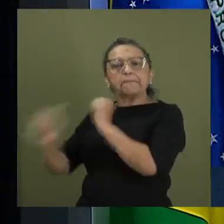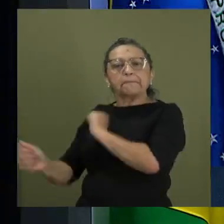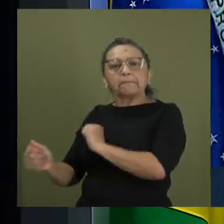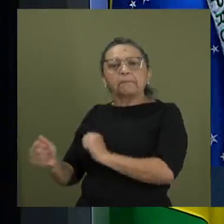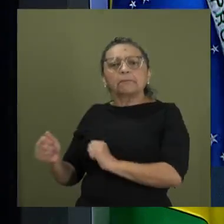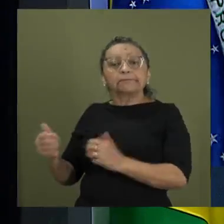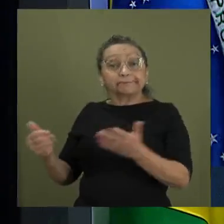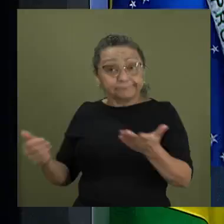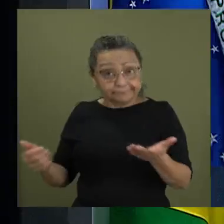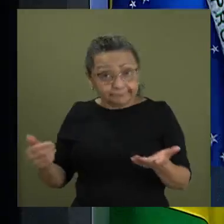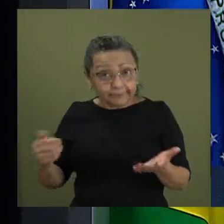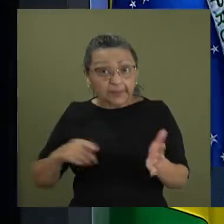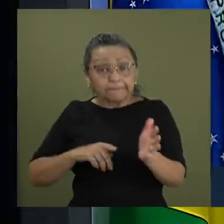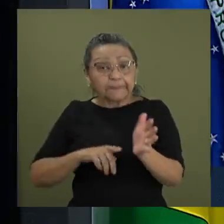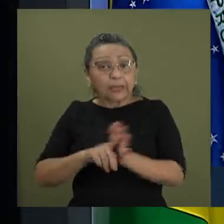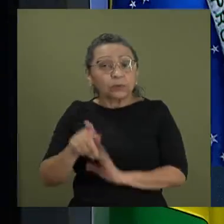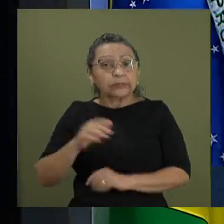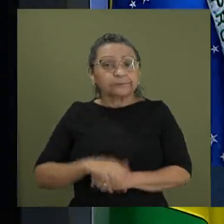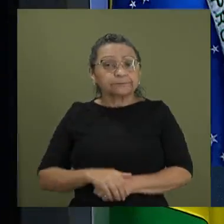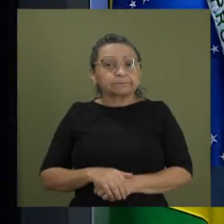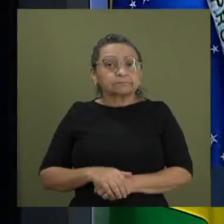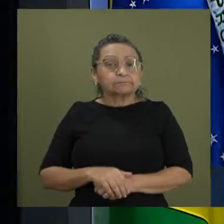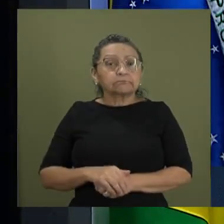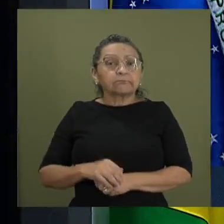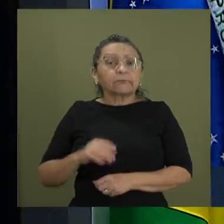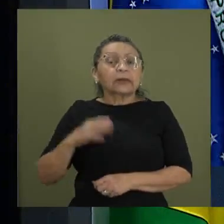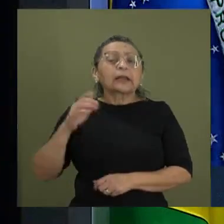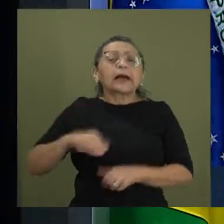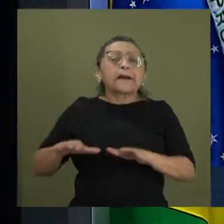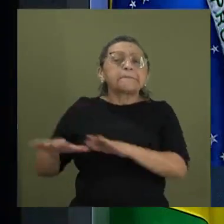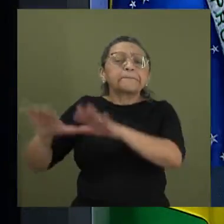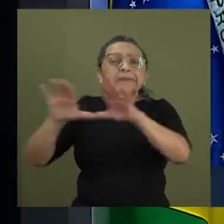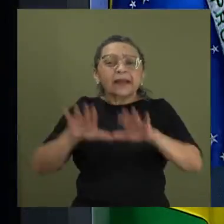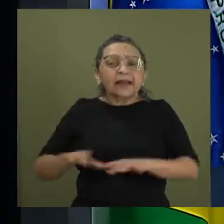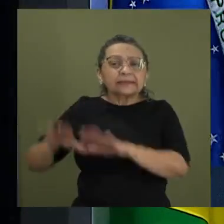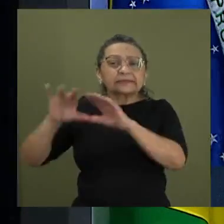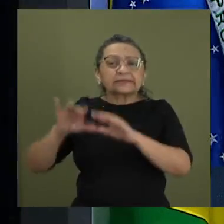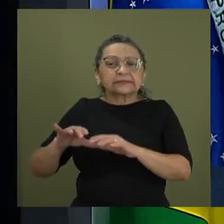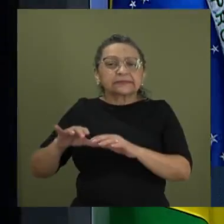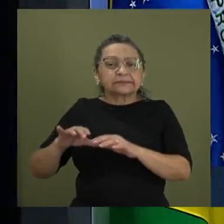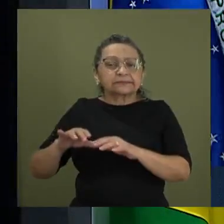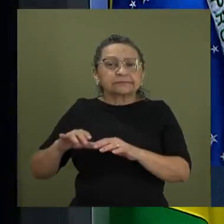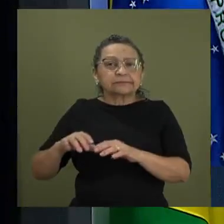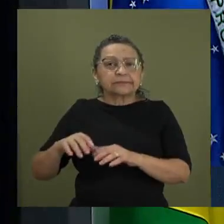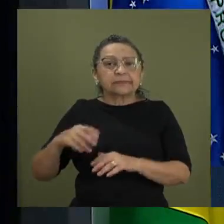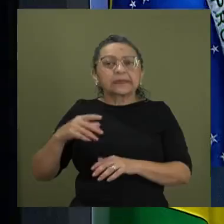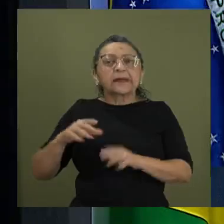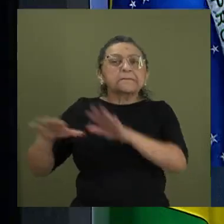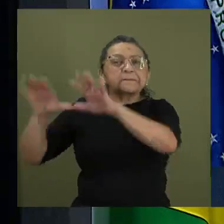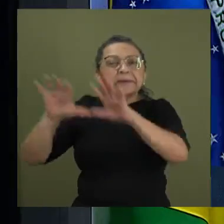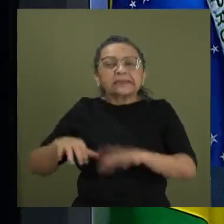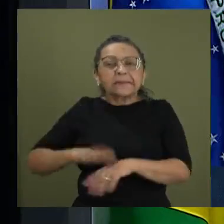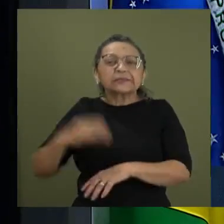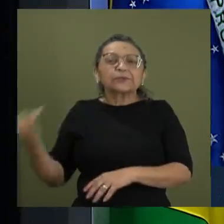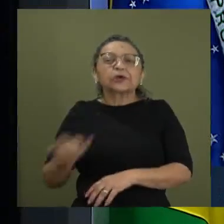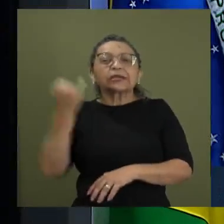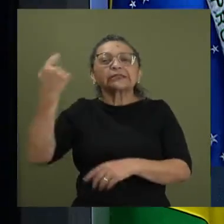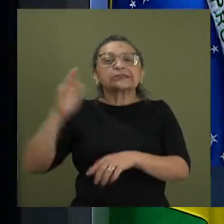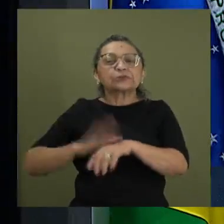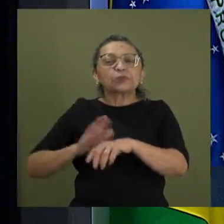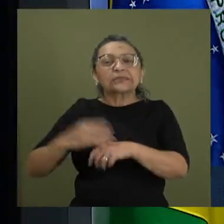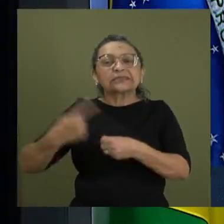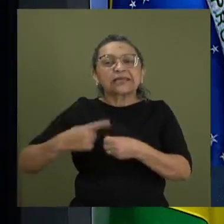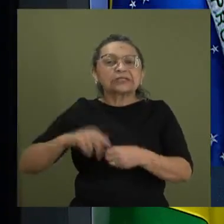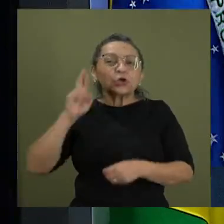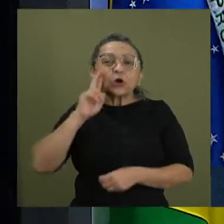Pergunte hoje, lá na praça, qual é a praça mais importante lá de Roraima? Qual é a praça mais importante